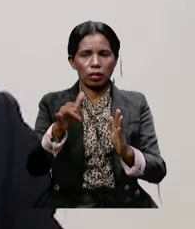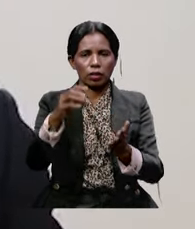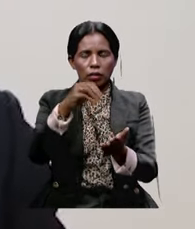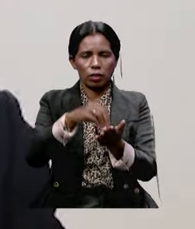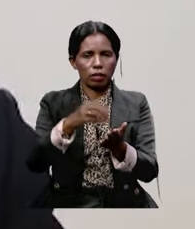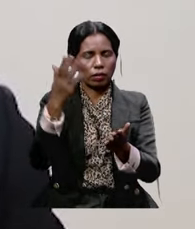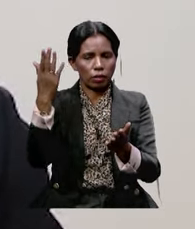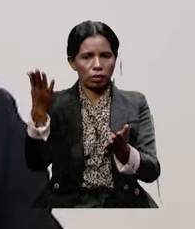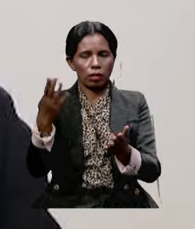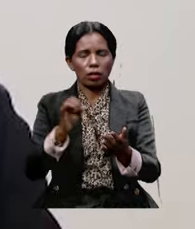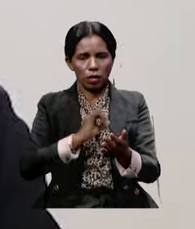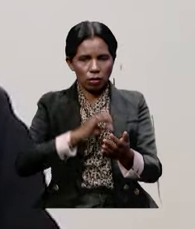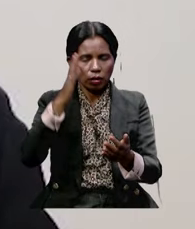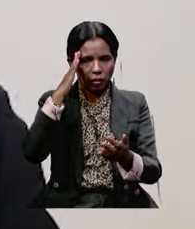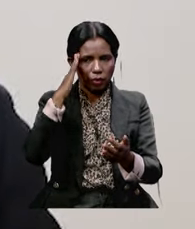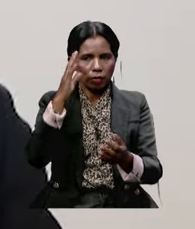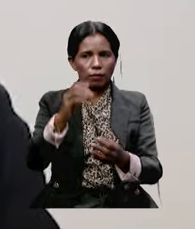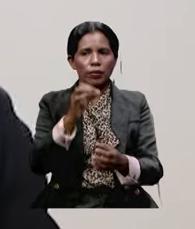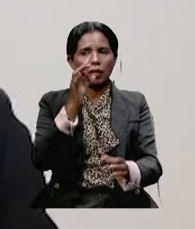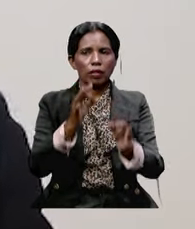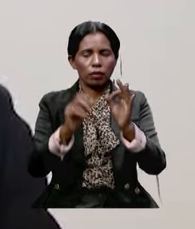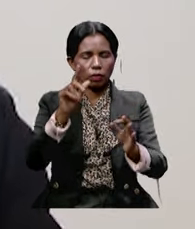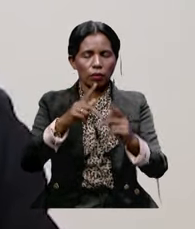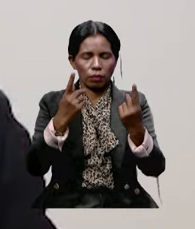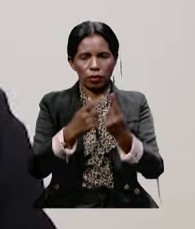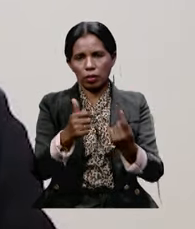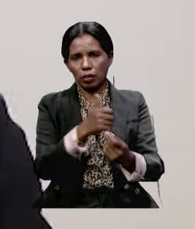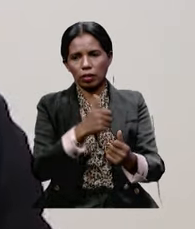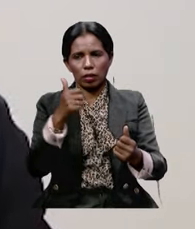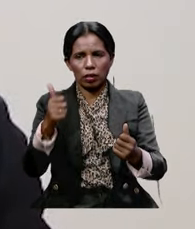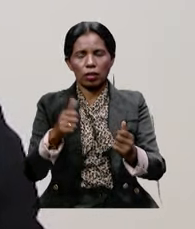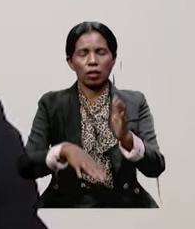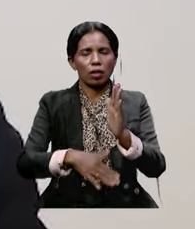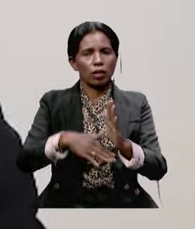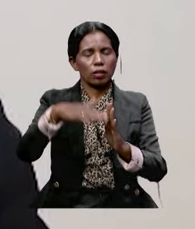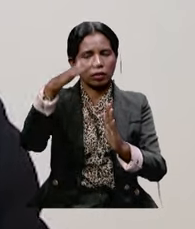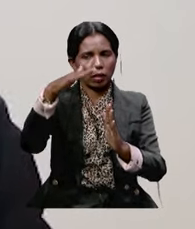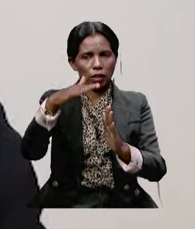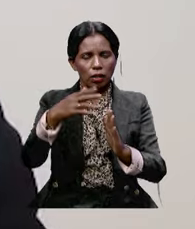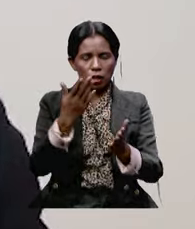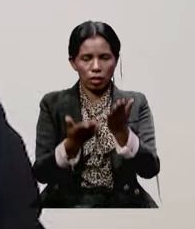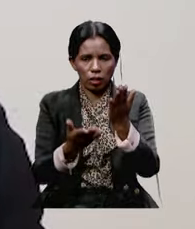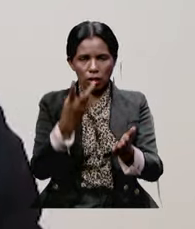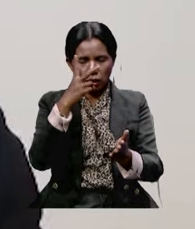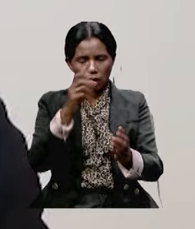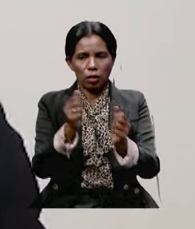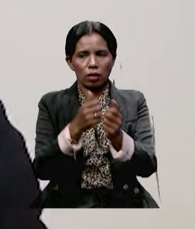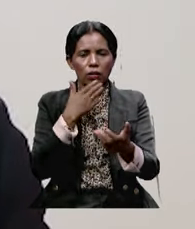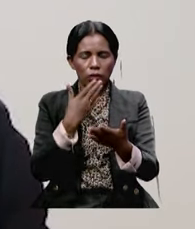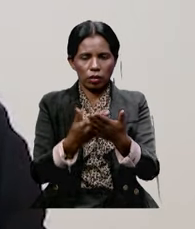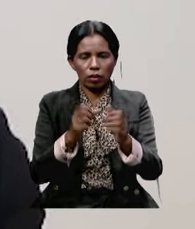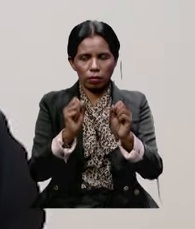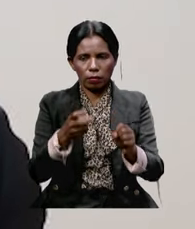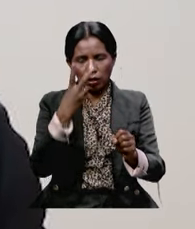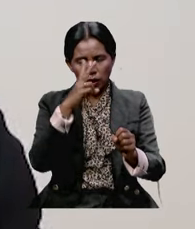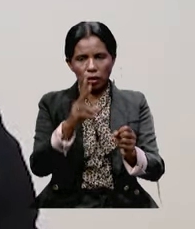vigorana neve acabanem de encatar. Se carig be companhia balu maca asae tetual dia para re